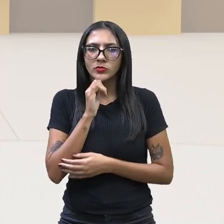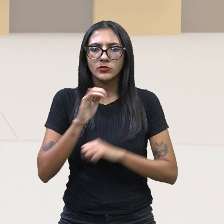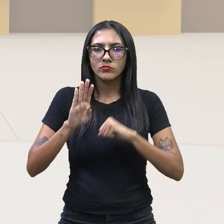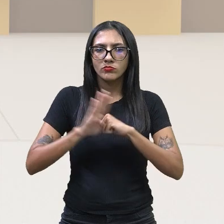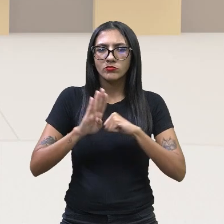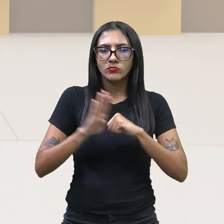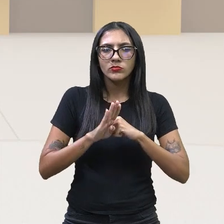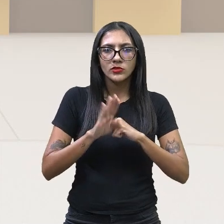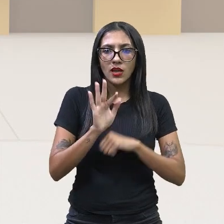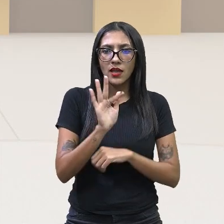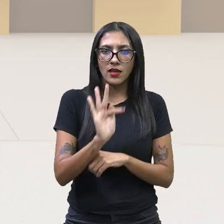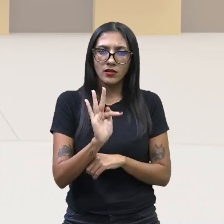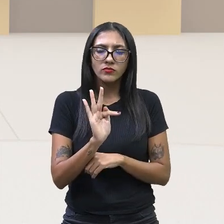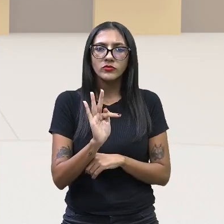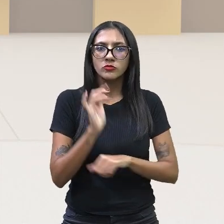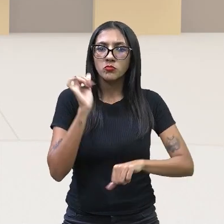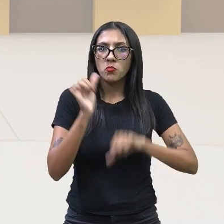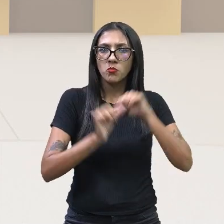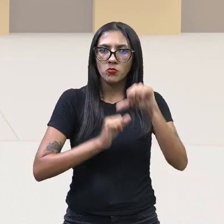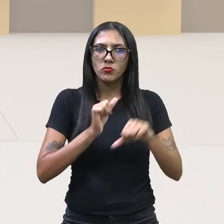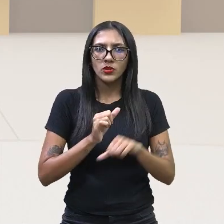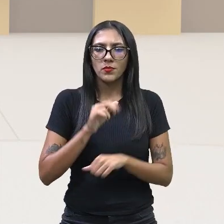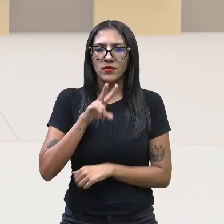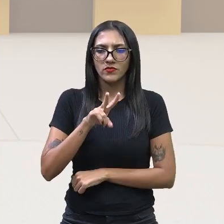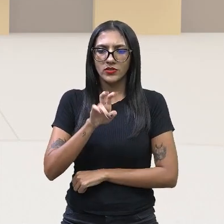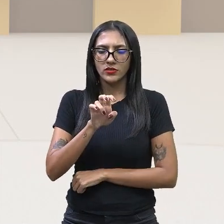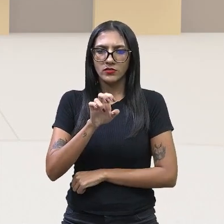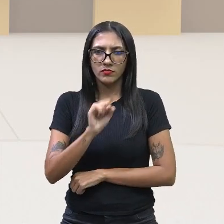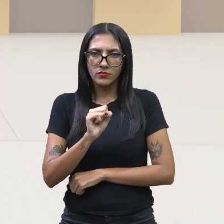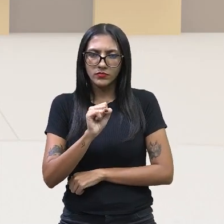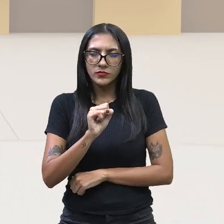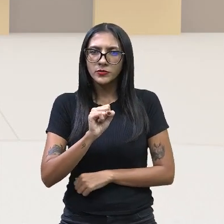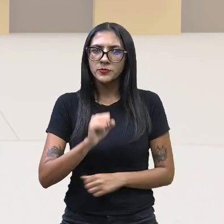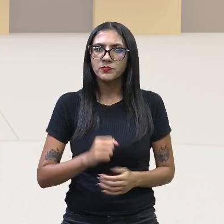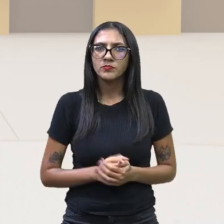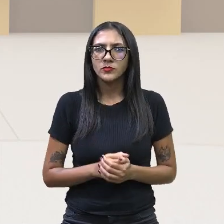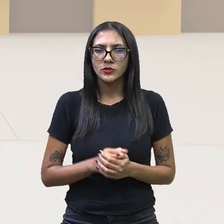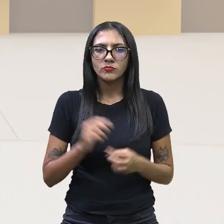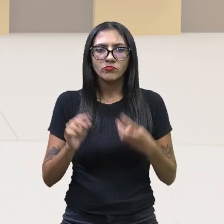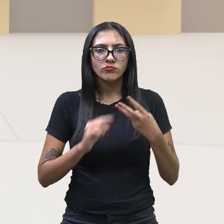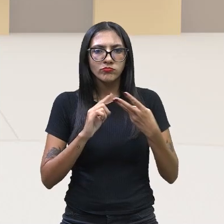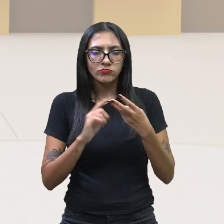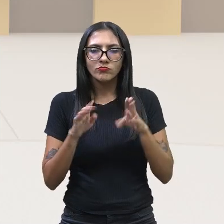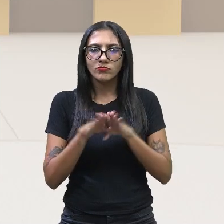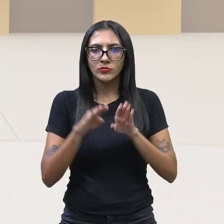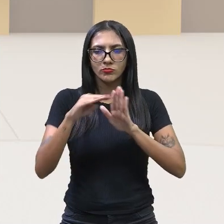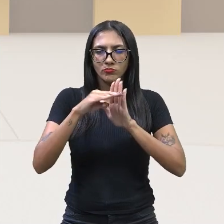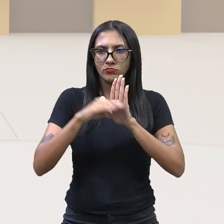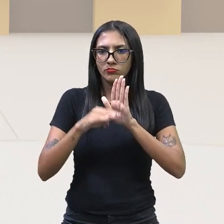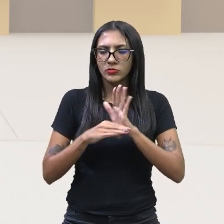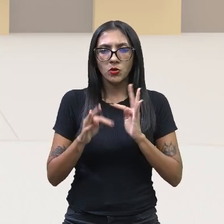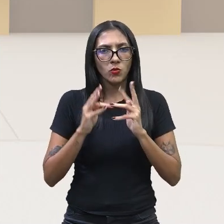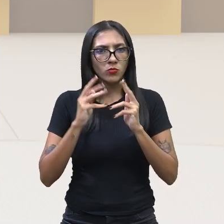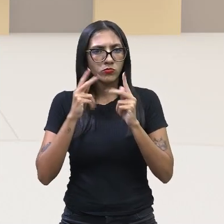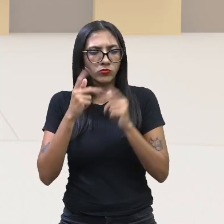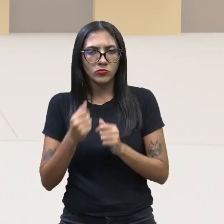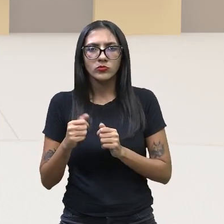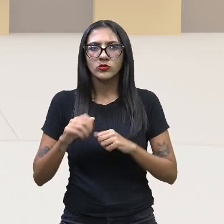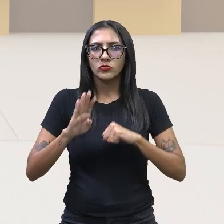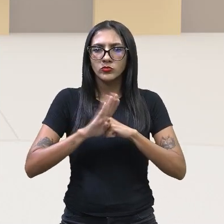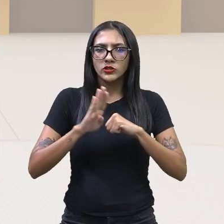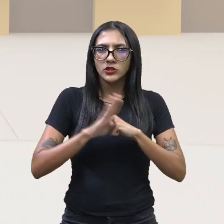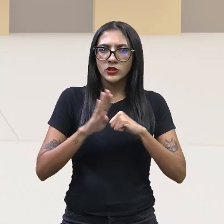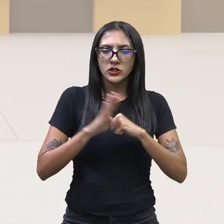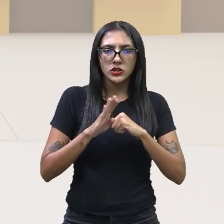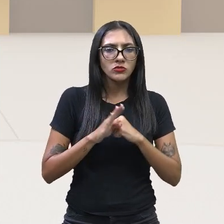em F vai substituir por VES, ok? E aí nós temos essa lista aqui de substantivos